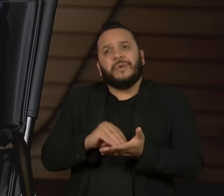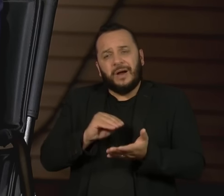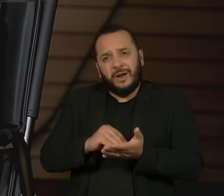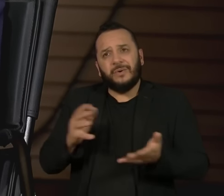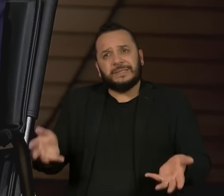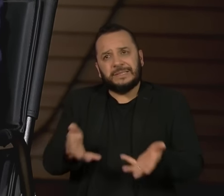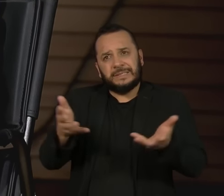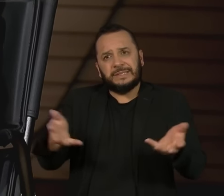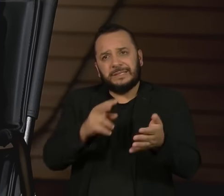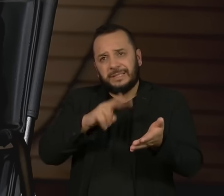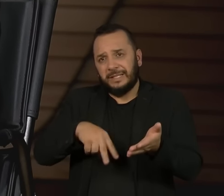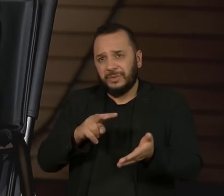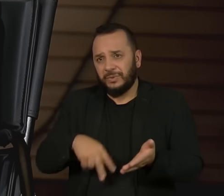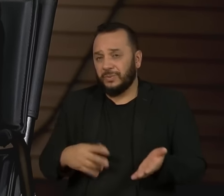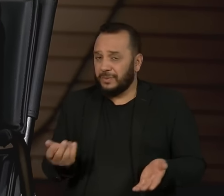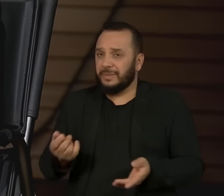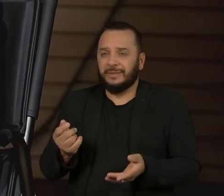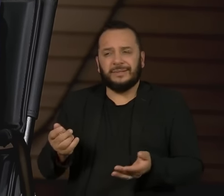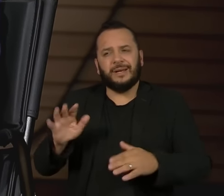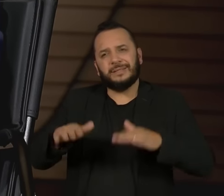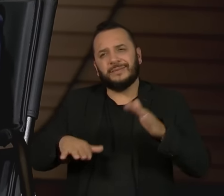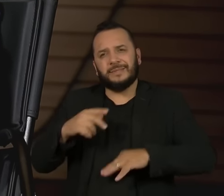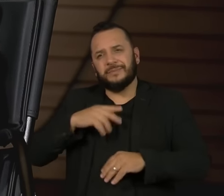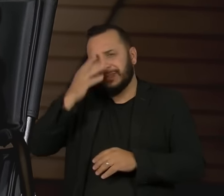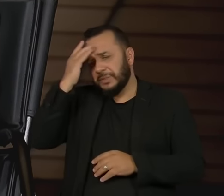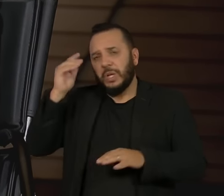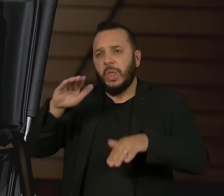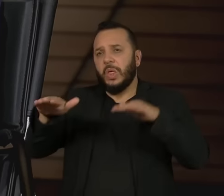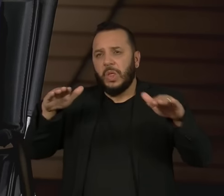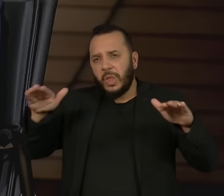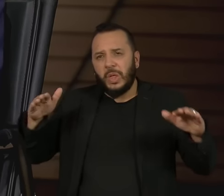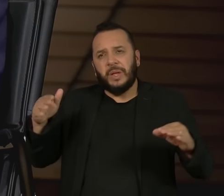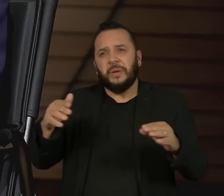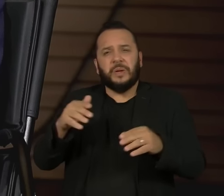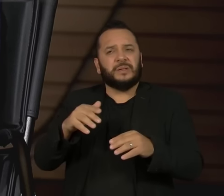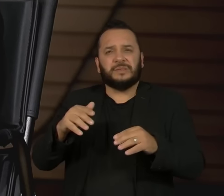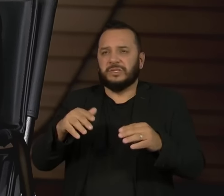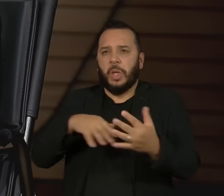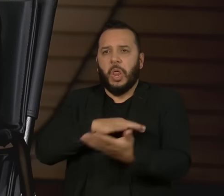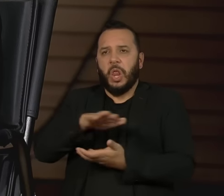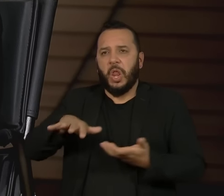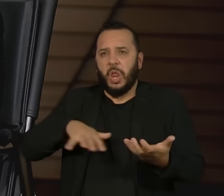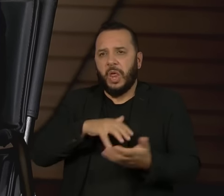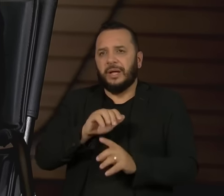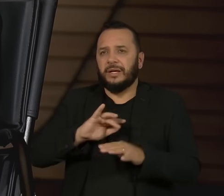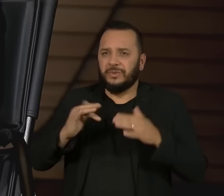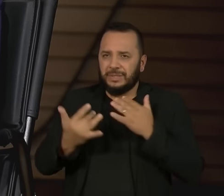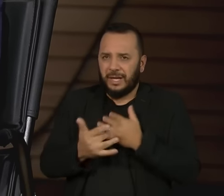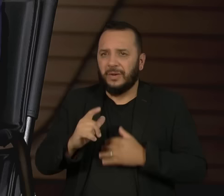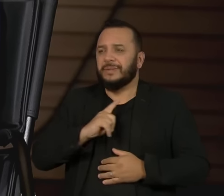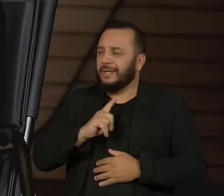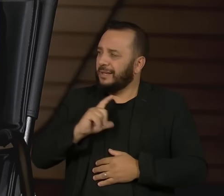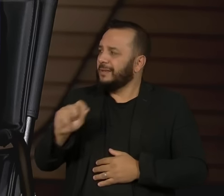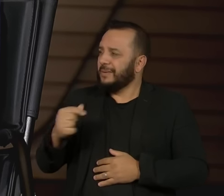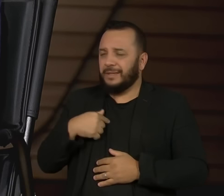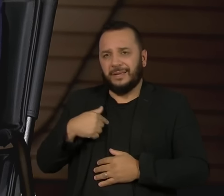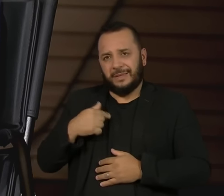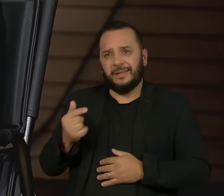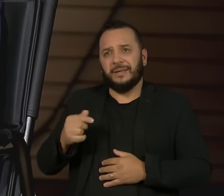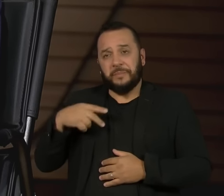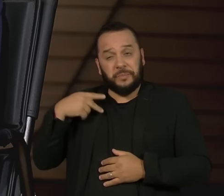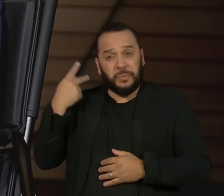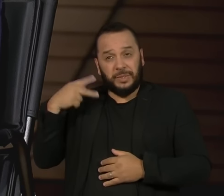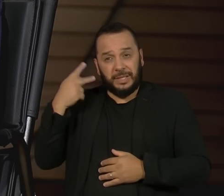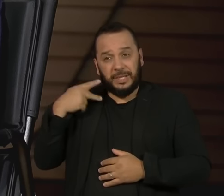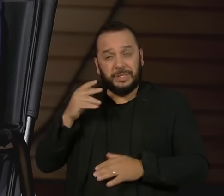porque causa alvoroço nas redes, tem toda uma reação, tem questões políticas e tem também uma questão de